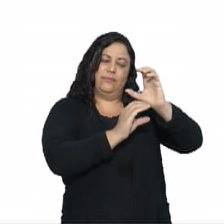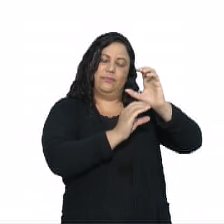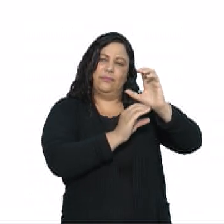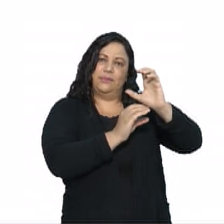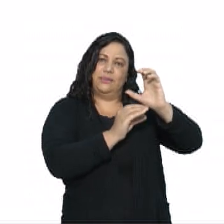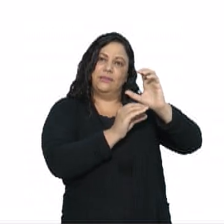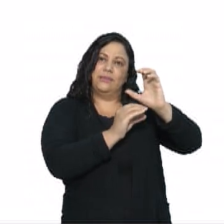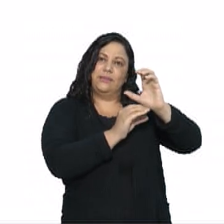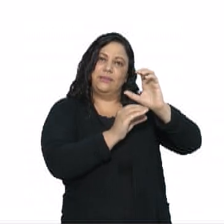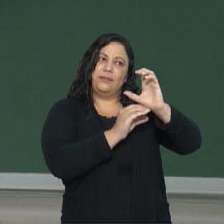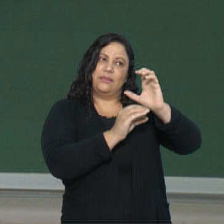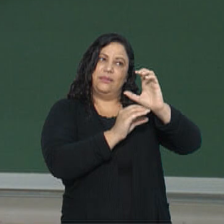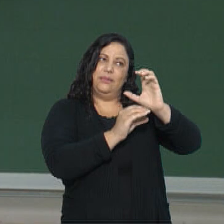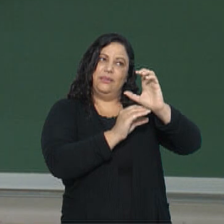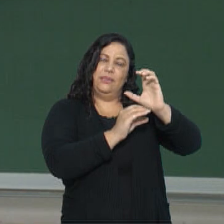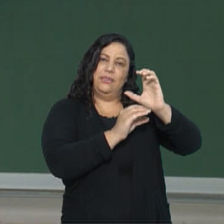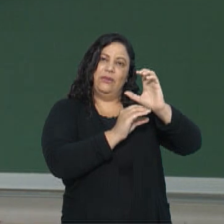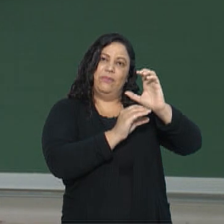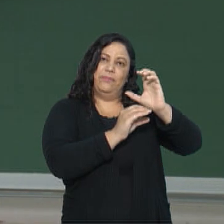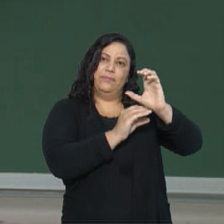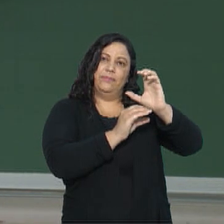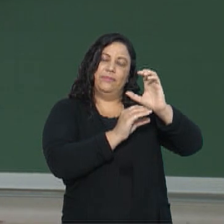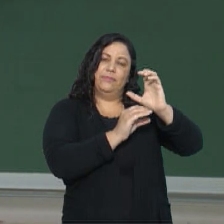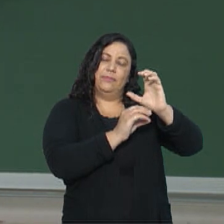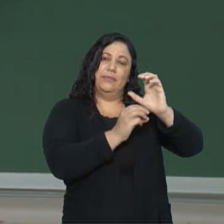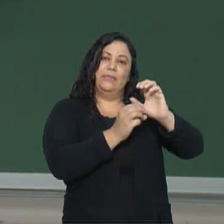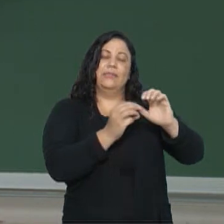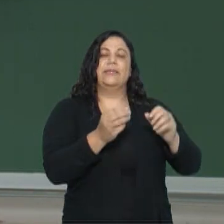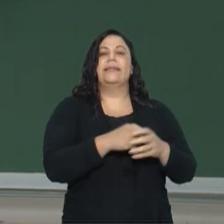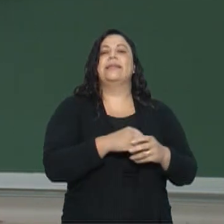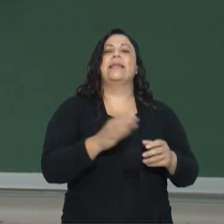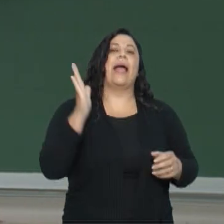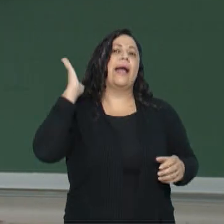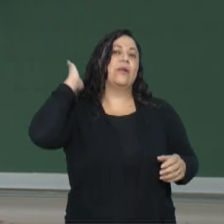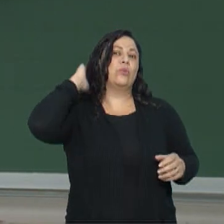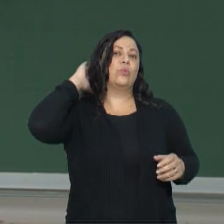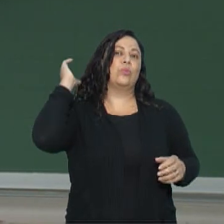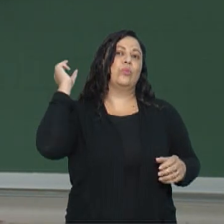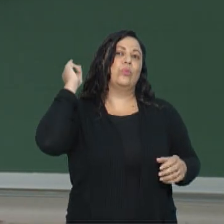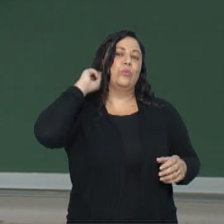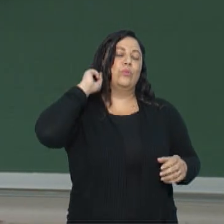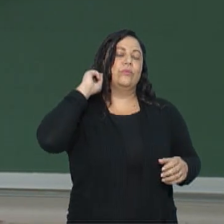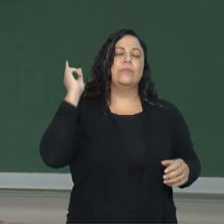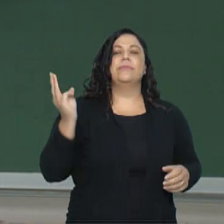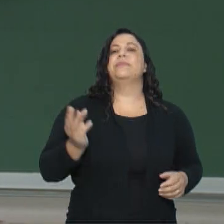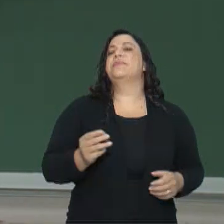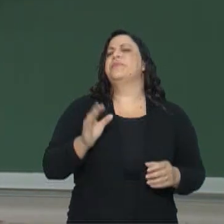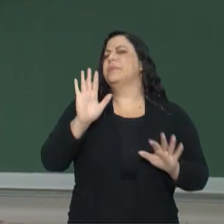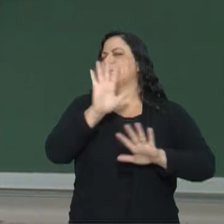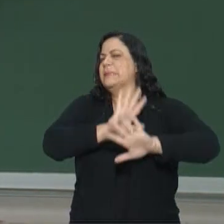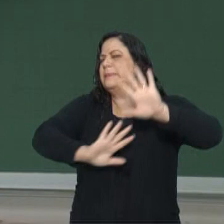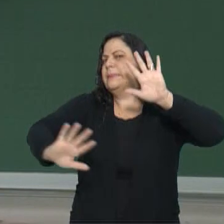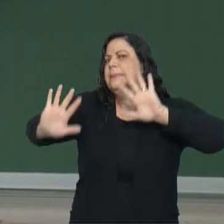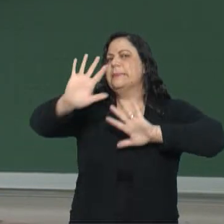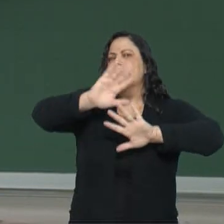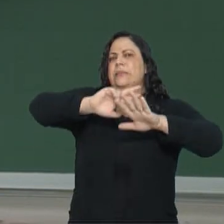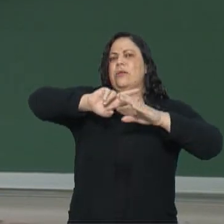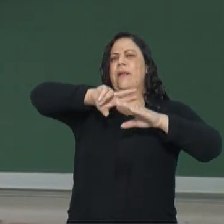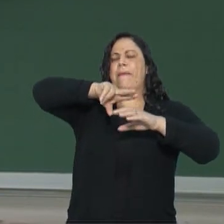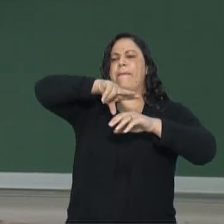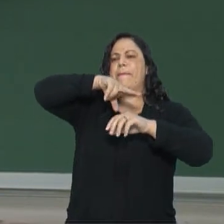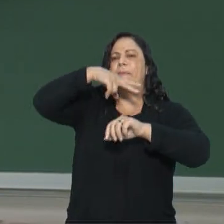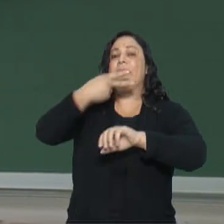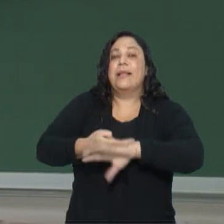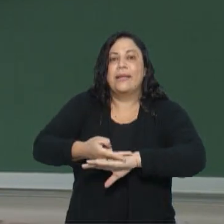cérebro, aqui atrás, na nossa nuca. Por isso que é importante tomar cuidado quando a gente levar um tombo, não bater